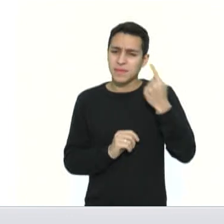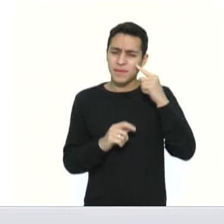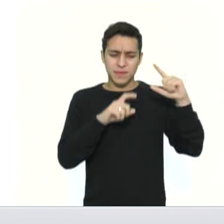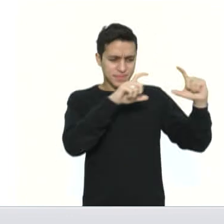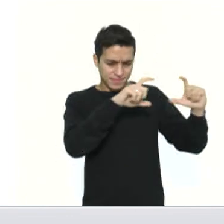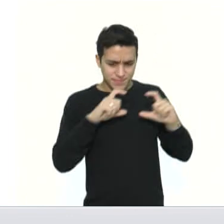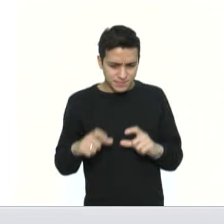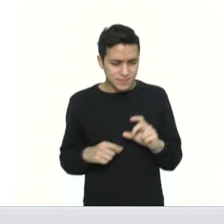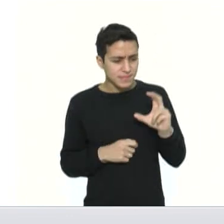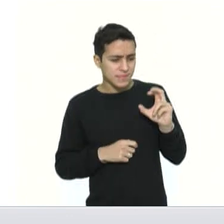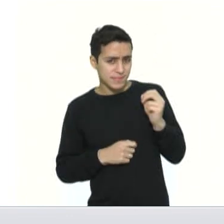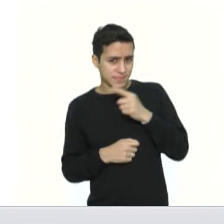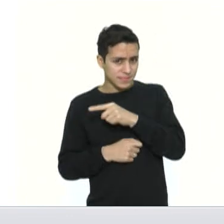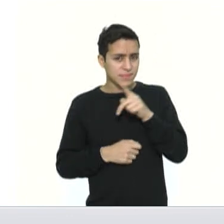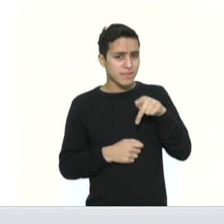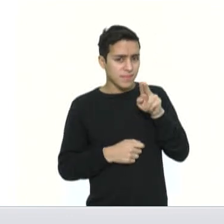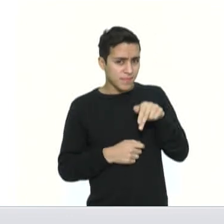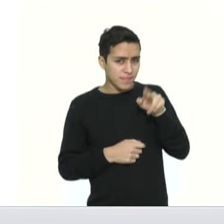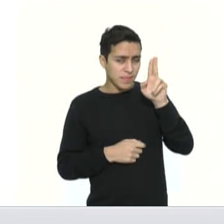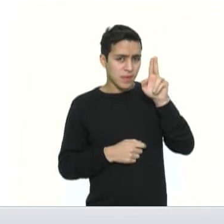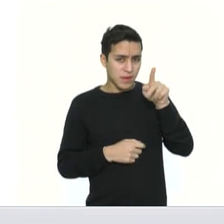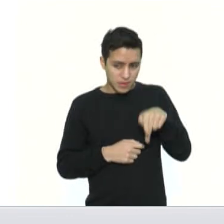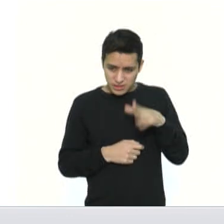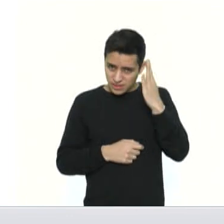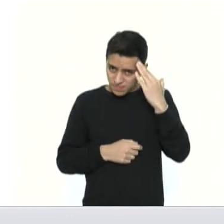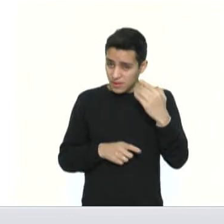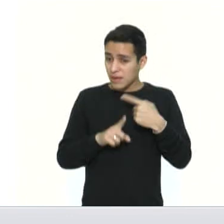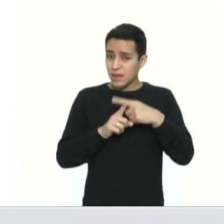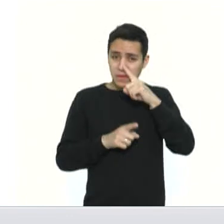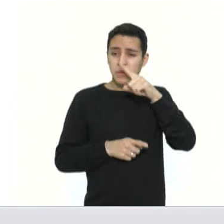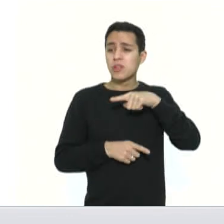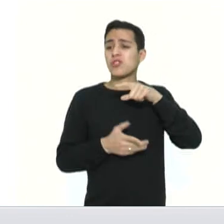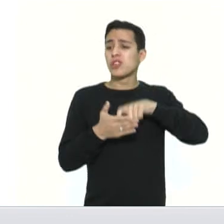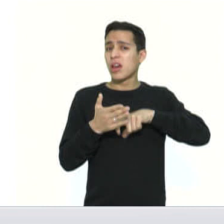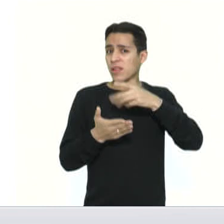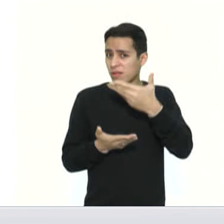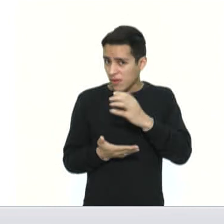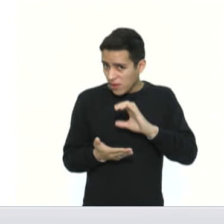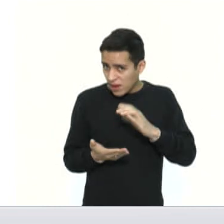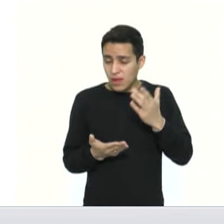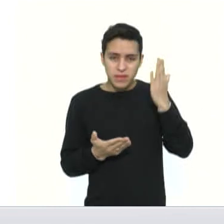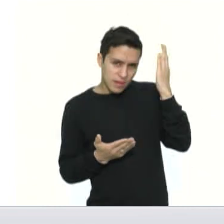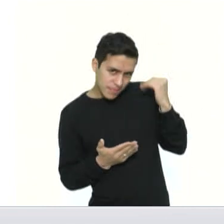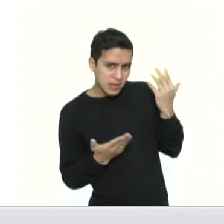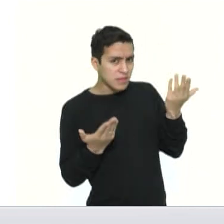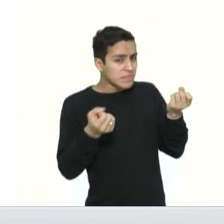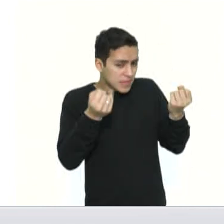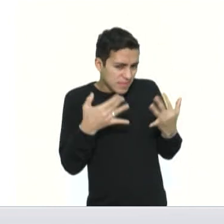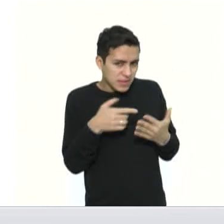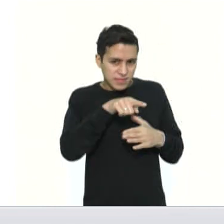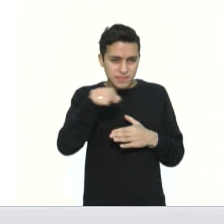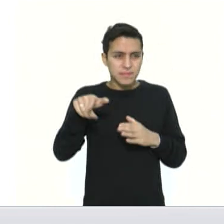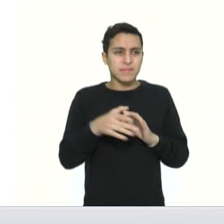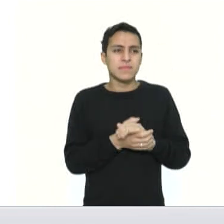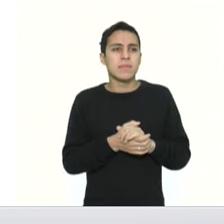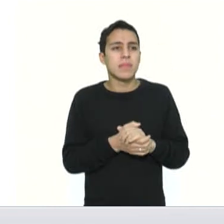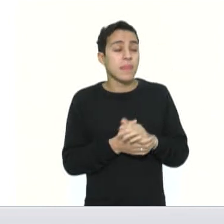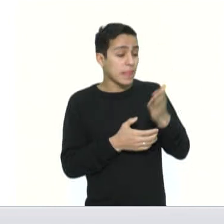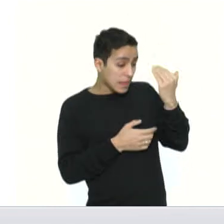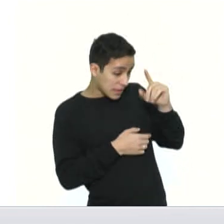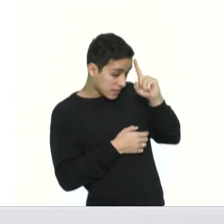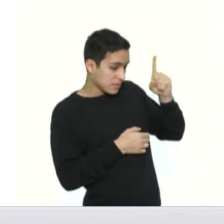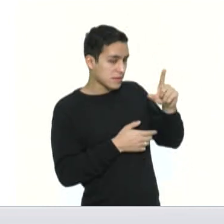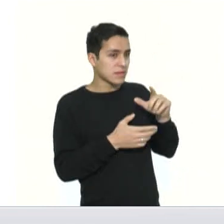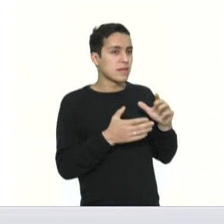quadrinhos, o avô de Punk sabia dos perigos do uso do cartão de crédito? Justifique. Nesses 2 quadrinhos, vou ler aqui. Tive uma